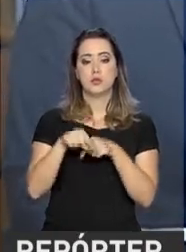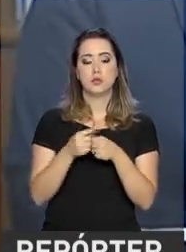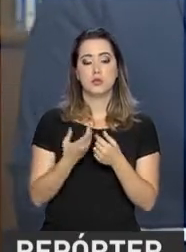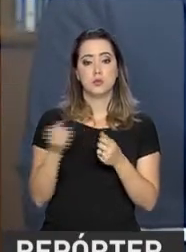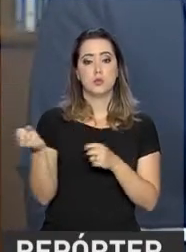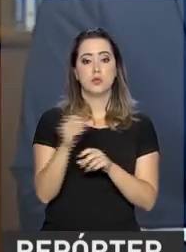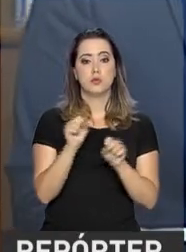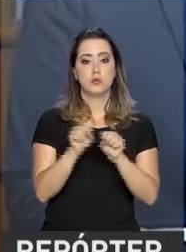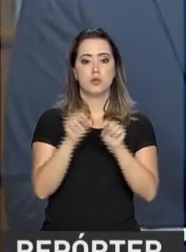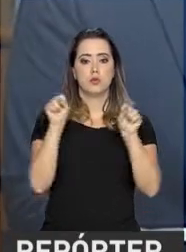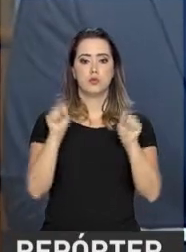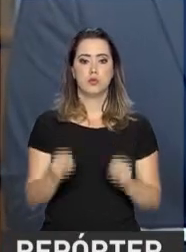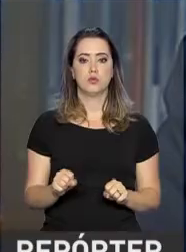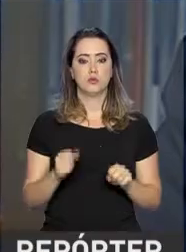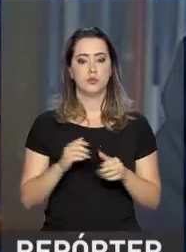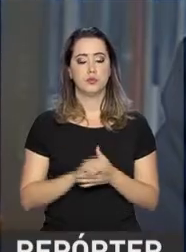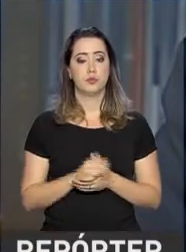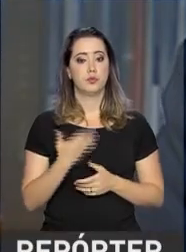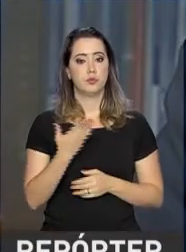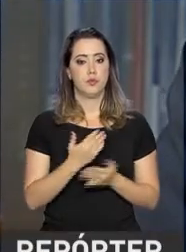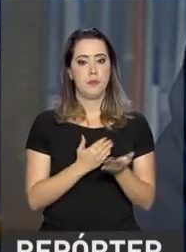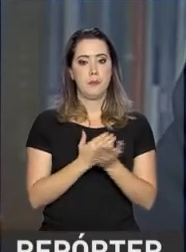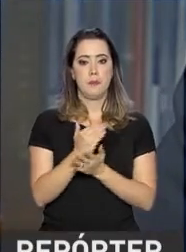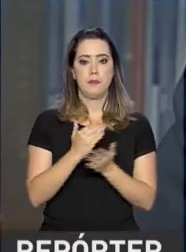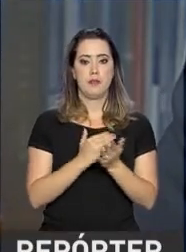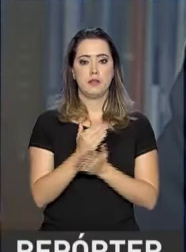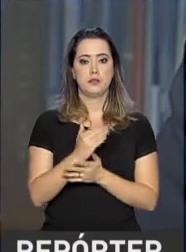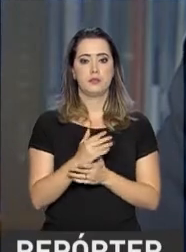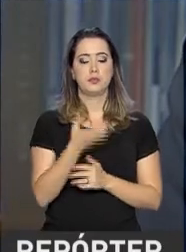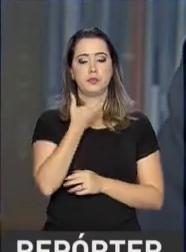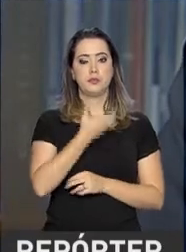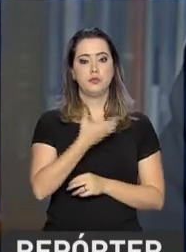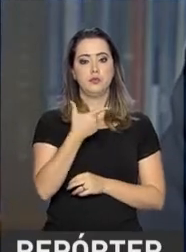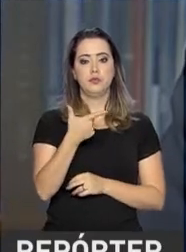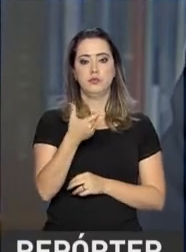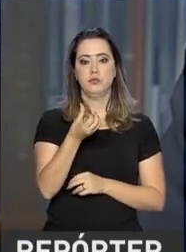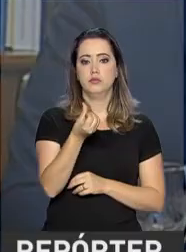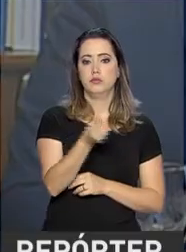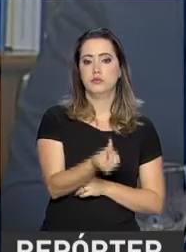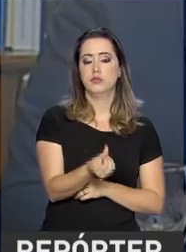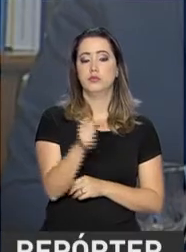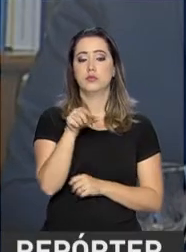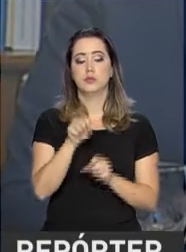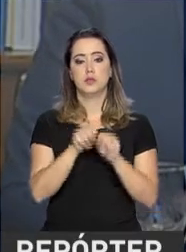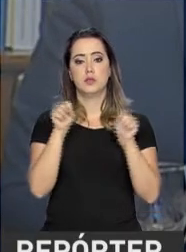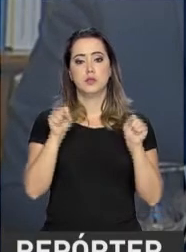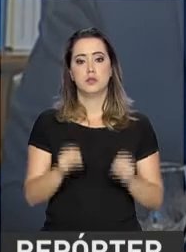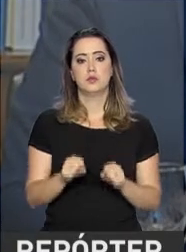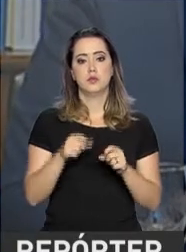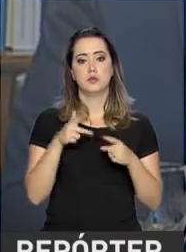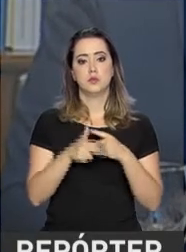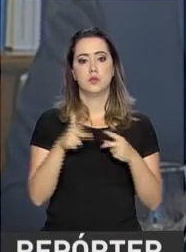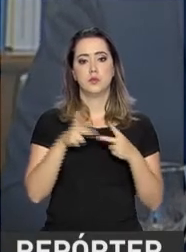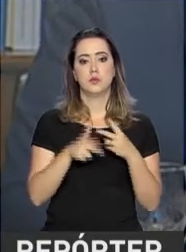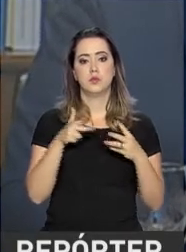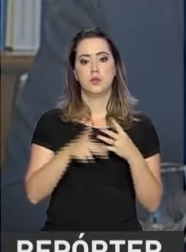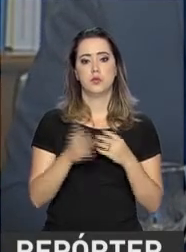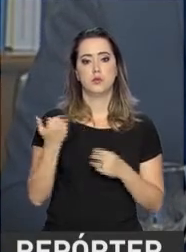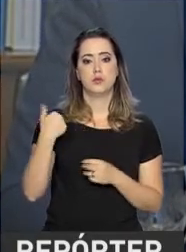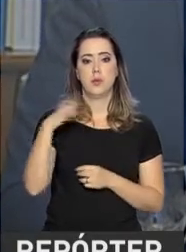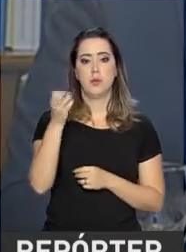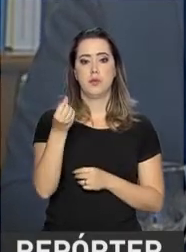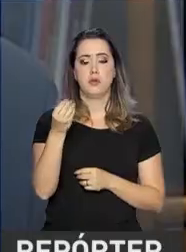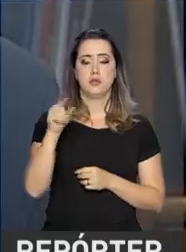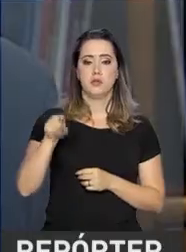implantação de um sistema antifraude desde que foi instalado em dezembro de 2016 o sistema bloqueou mais de 60 mil